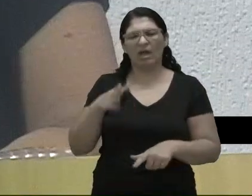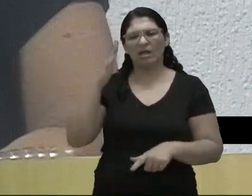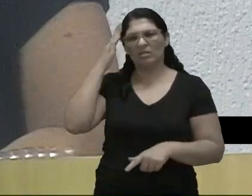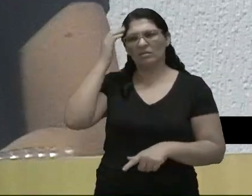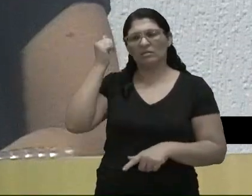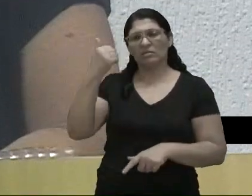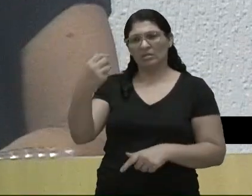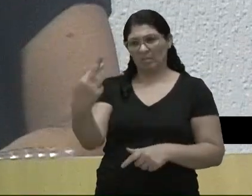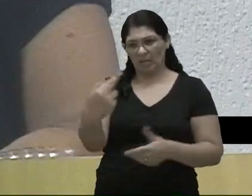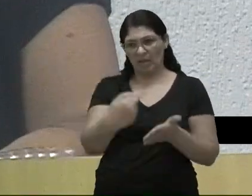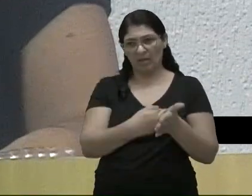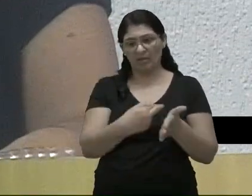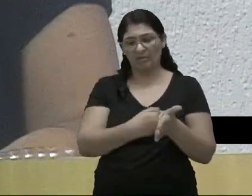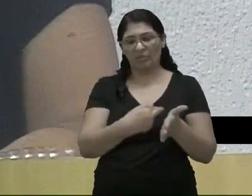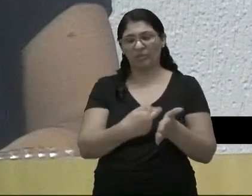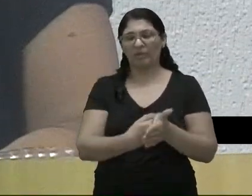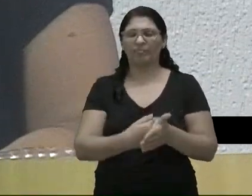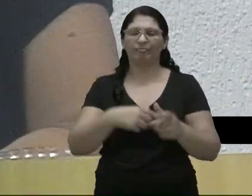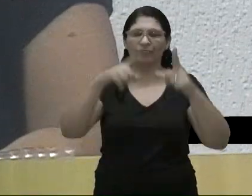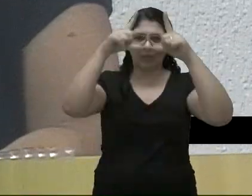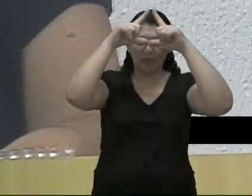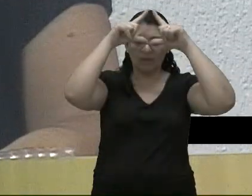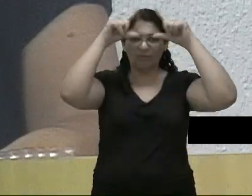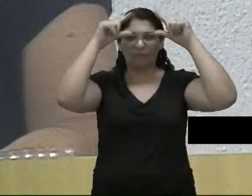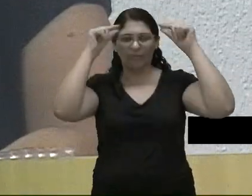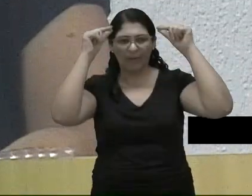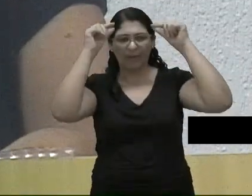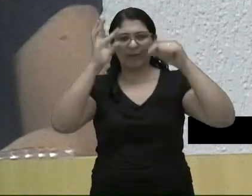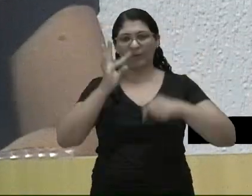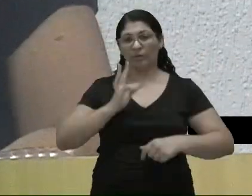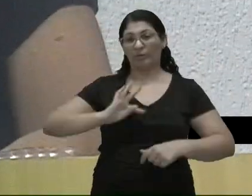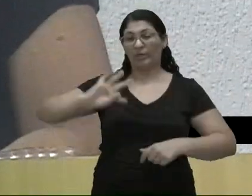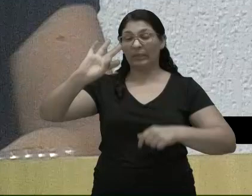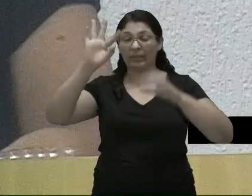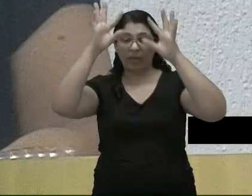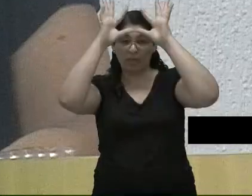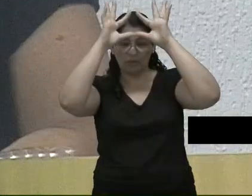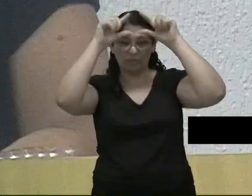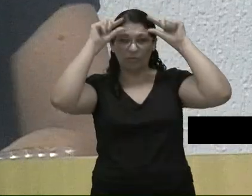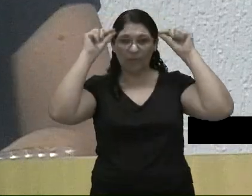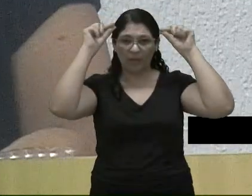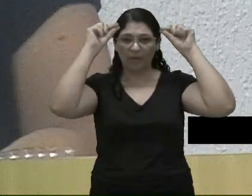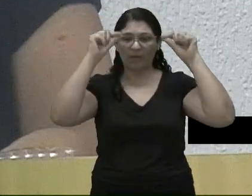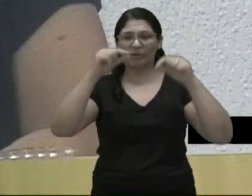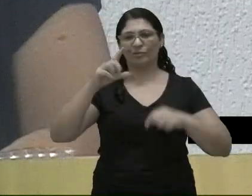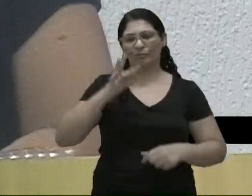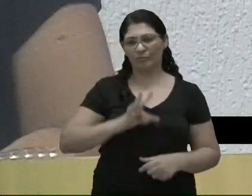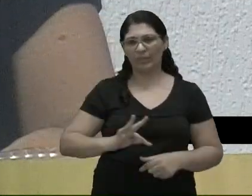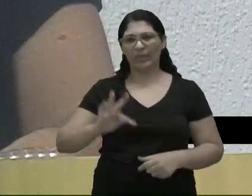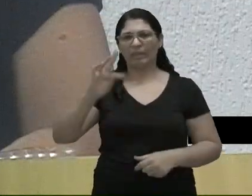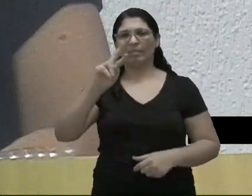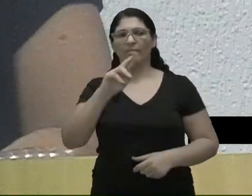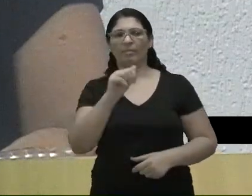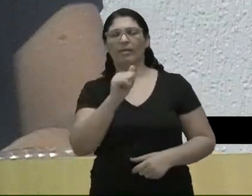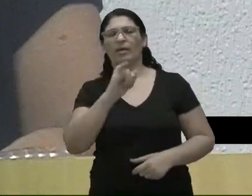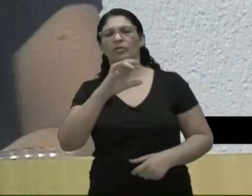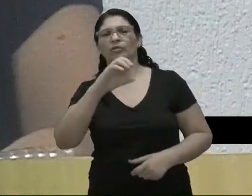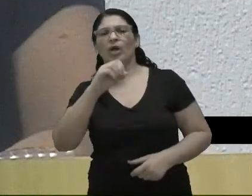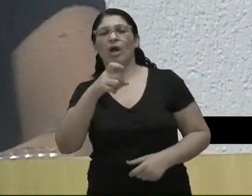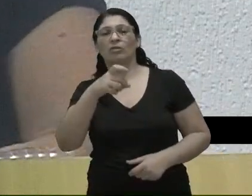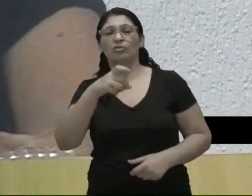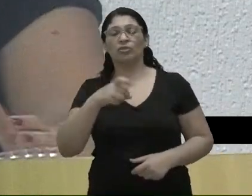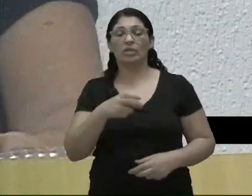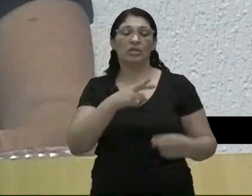assim, enfermeiros, técnicos de enfermagem, equipe de técnico de raio-x, o responsável técnico